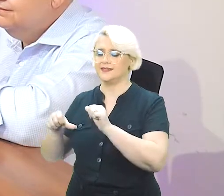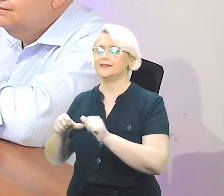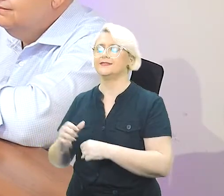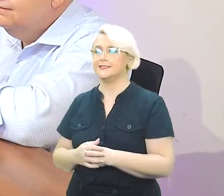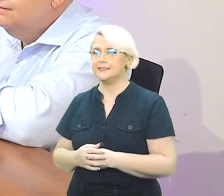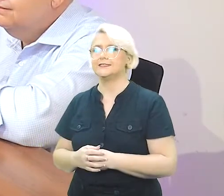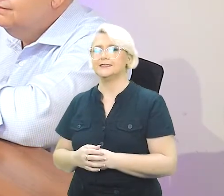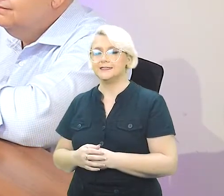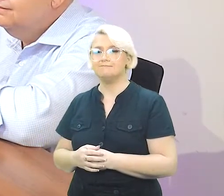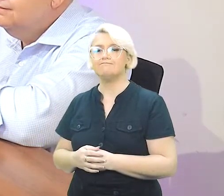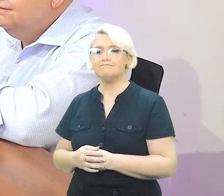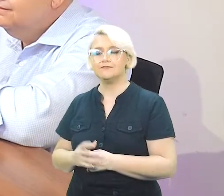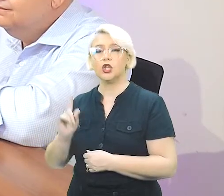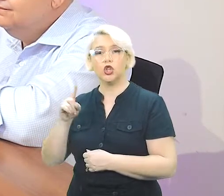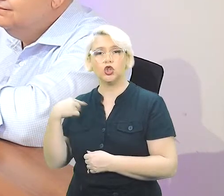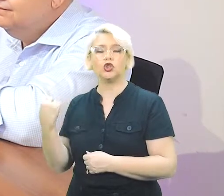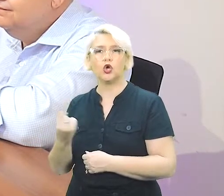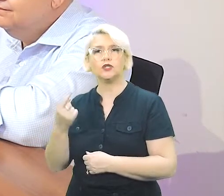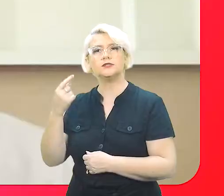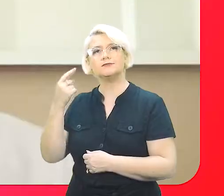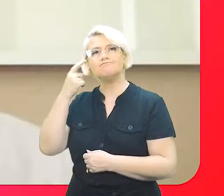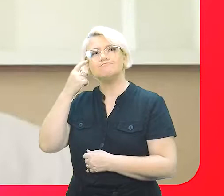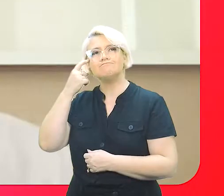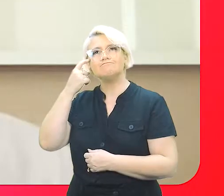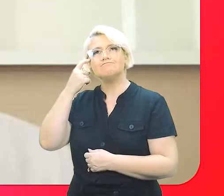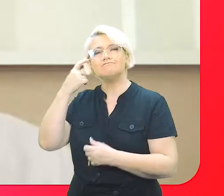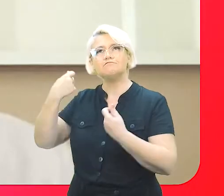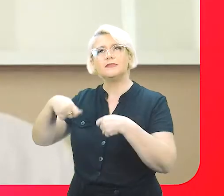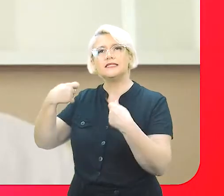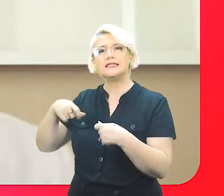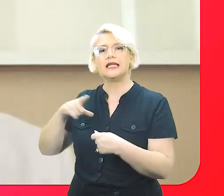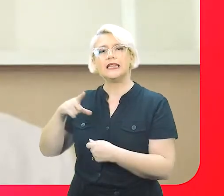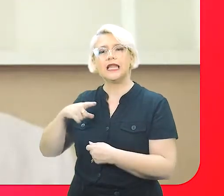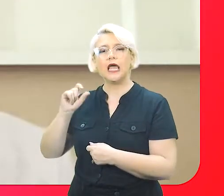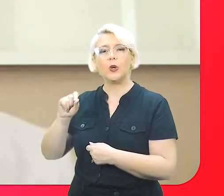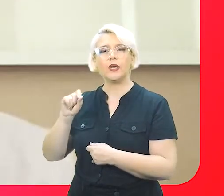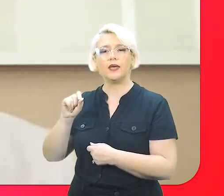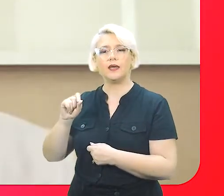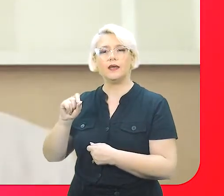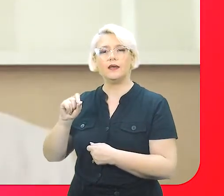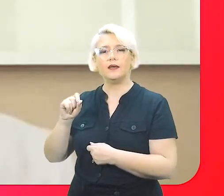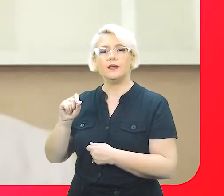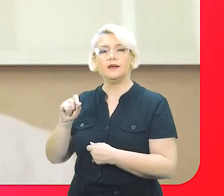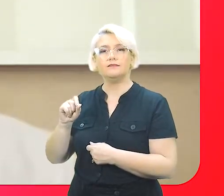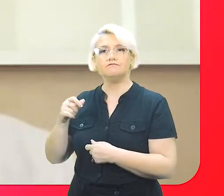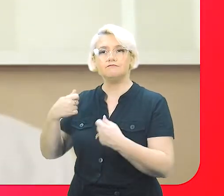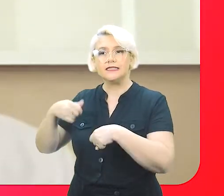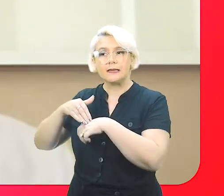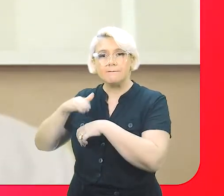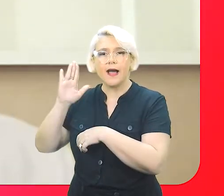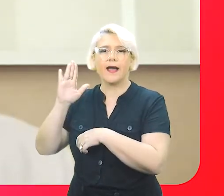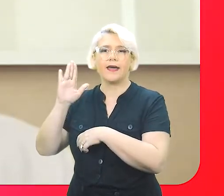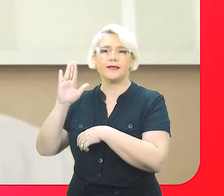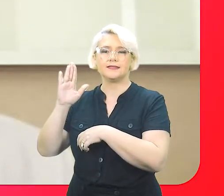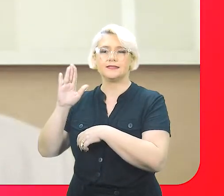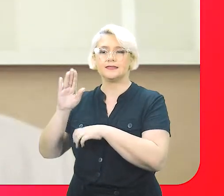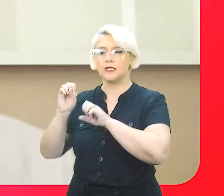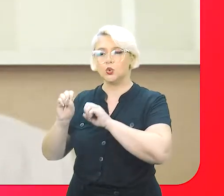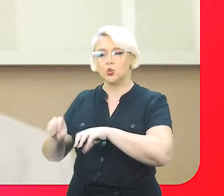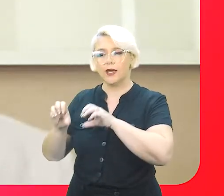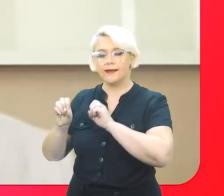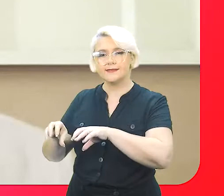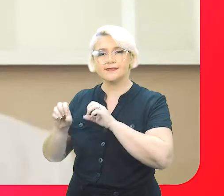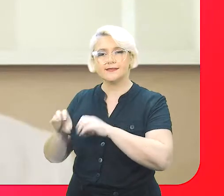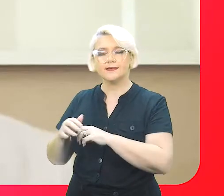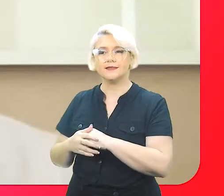revisado, e nós estamos tendo cada vez mais, né, uma